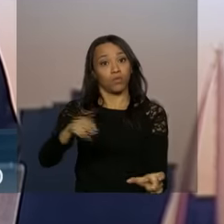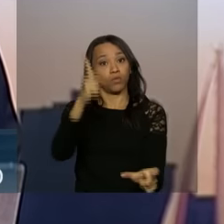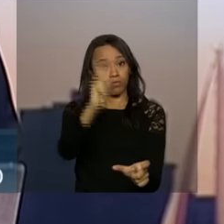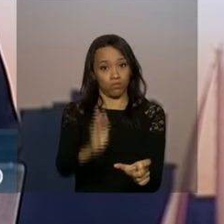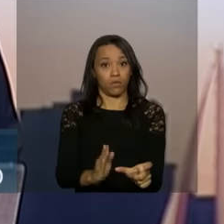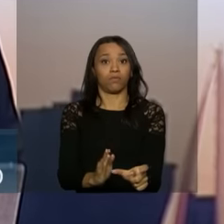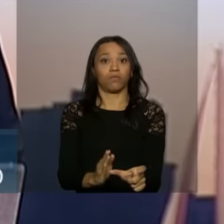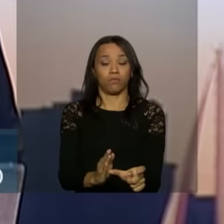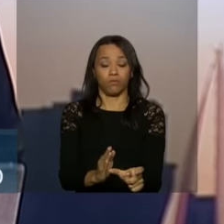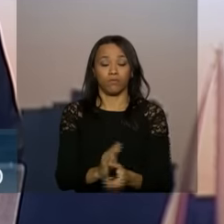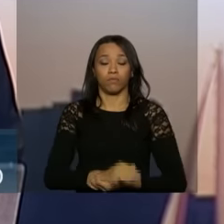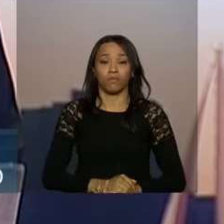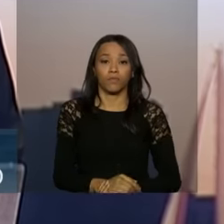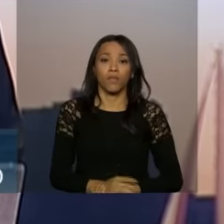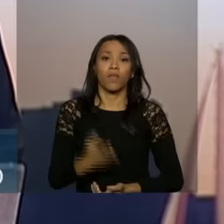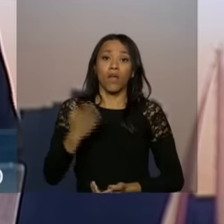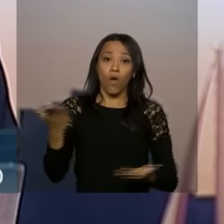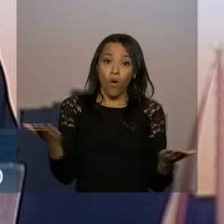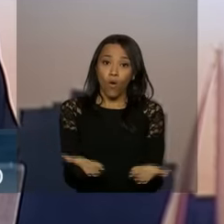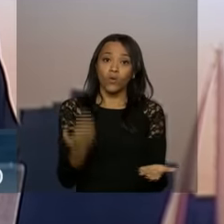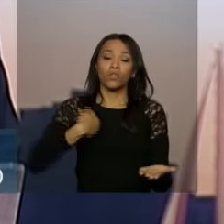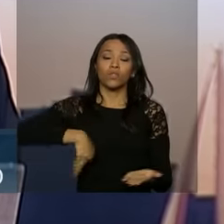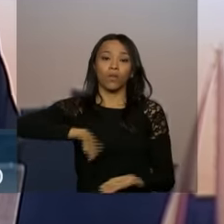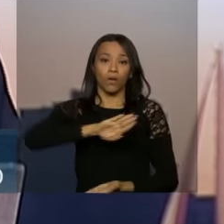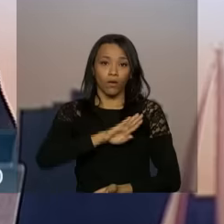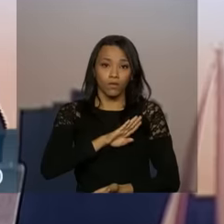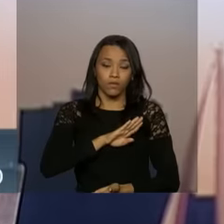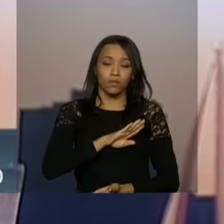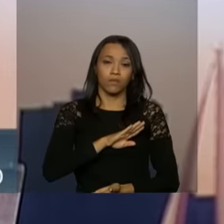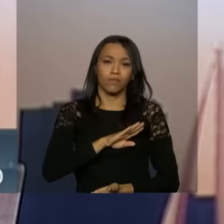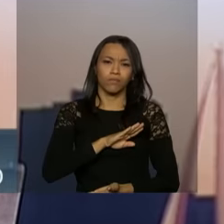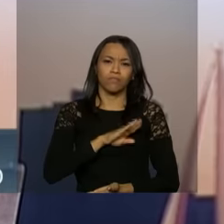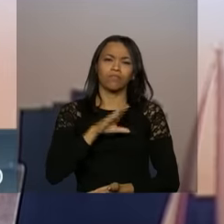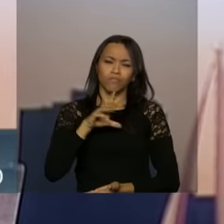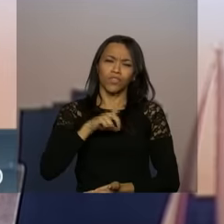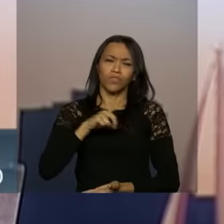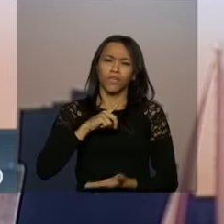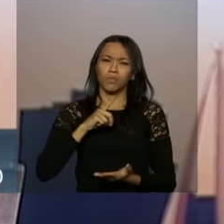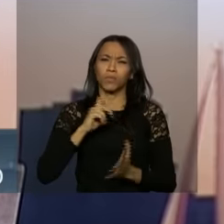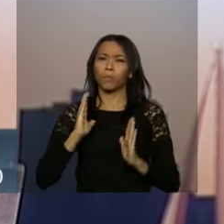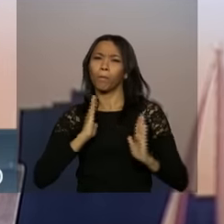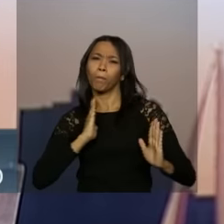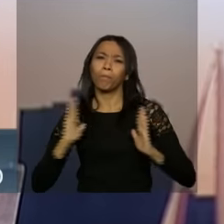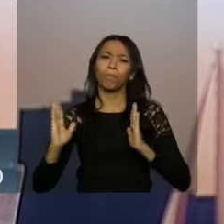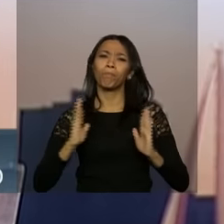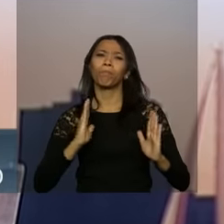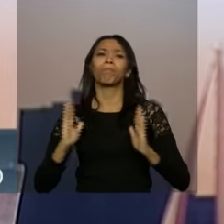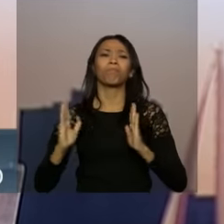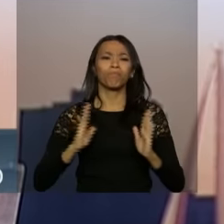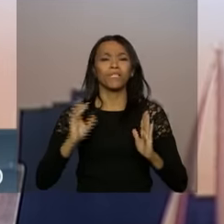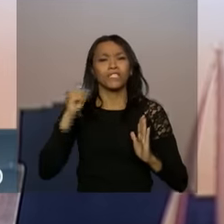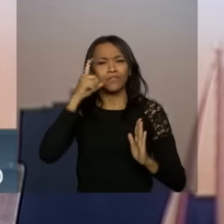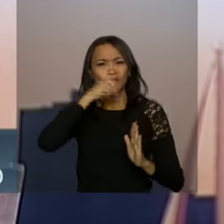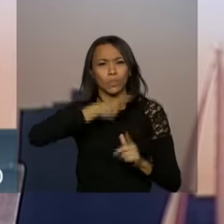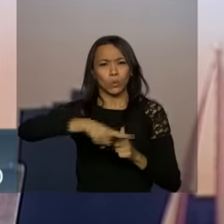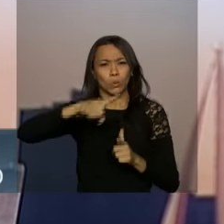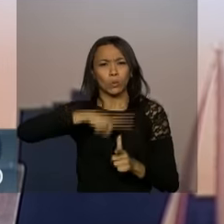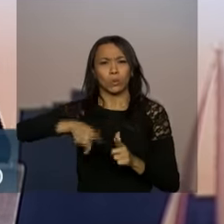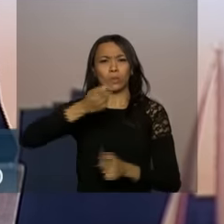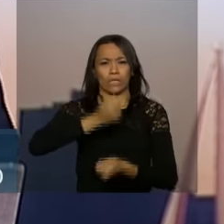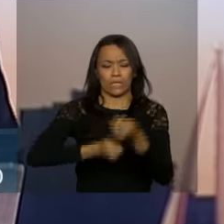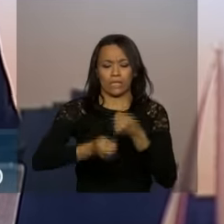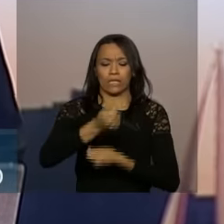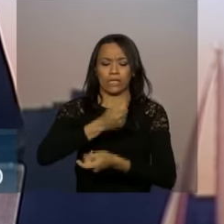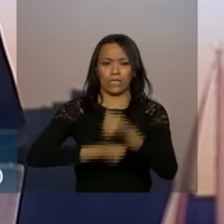no país. Nós hoje passamos por alguns momentos de dificuldades econômicas, elas